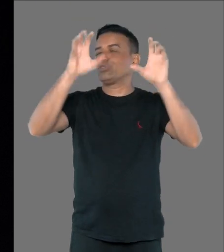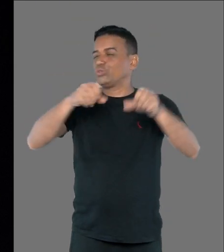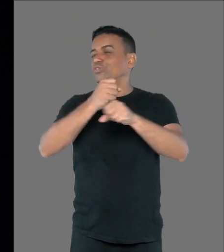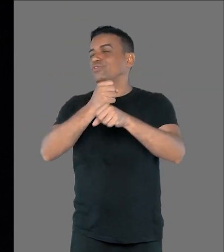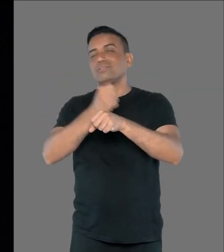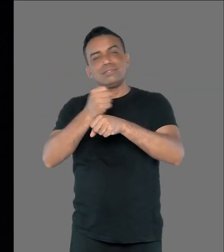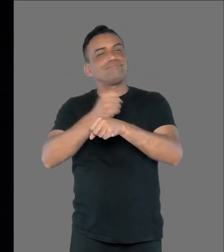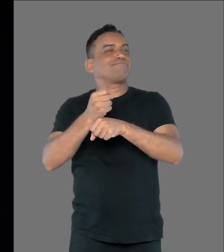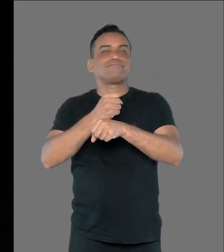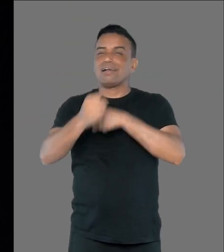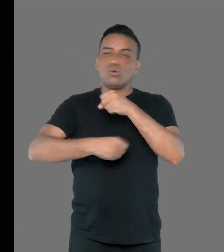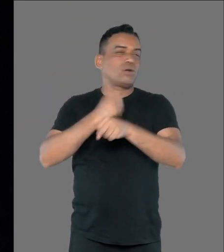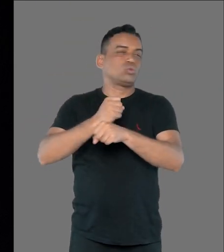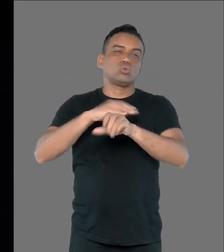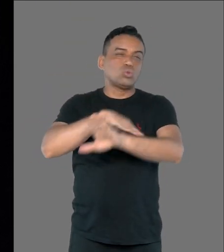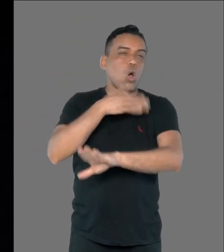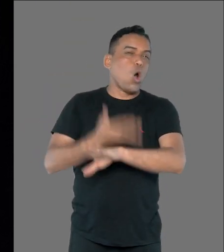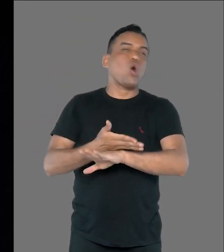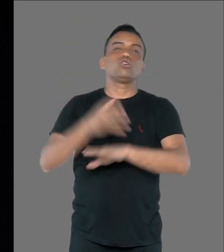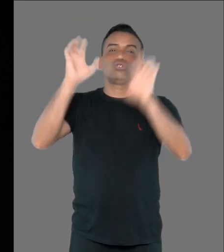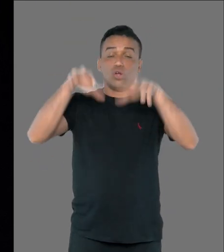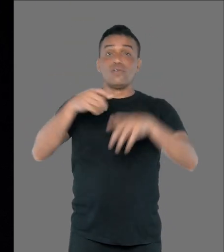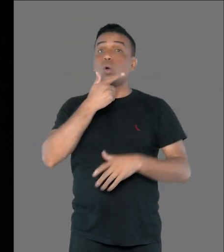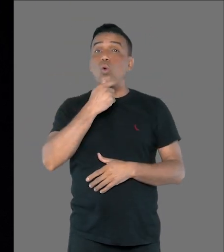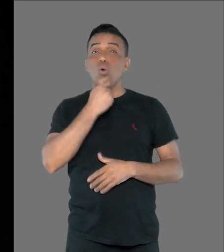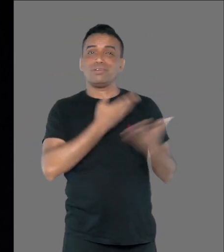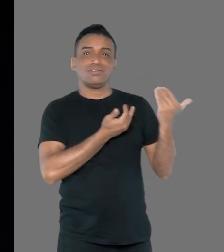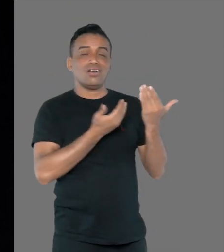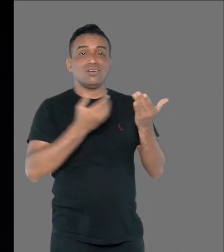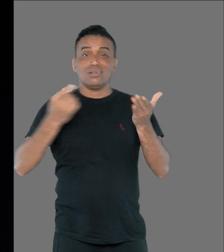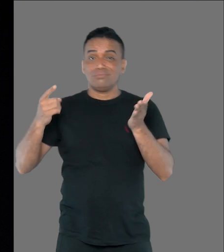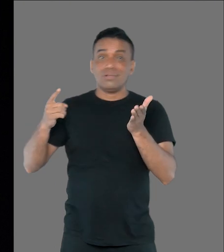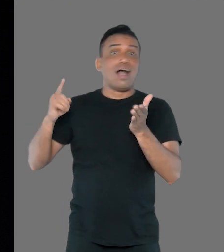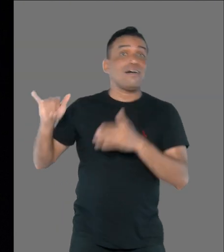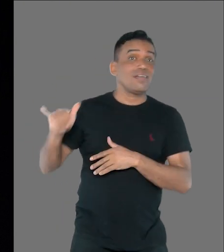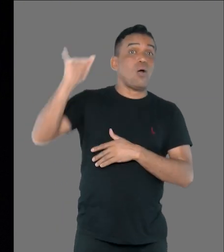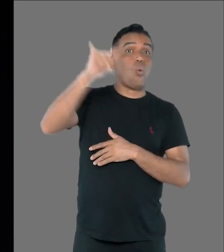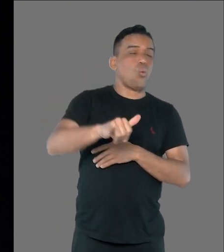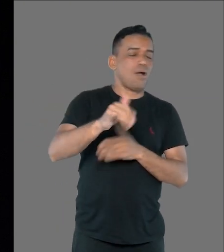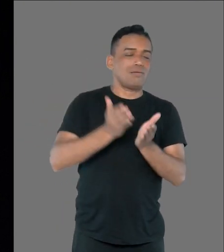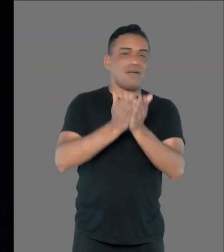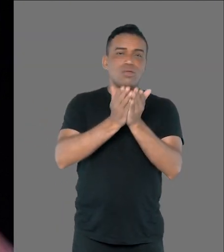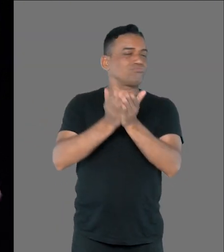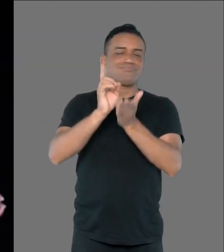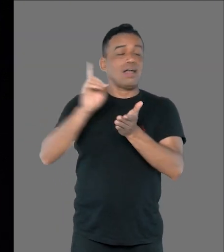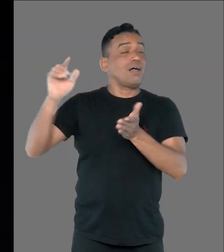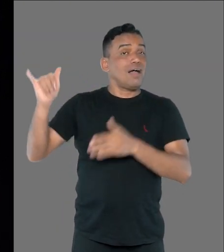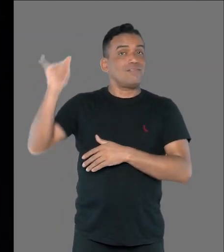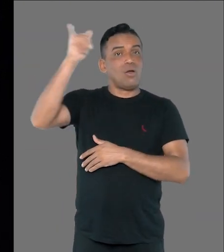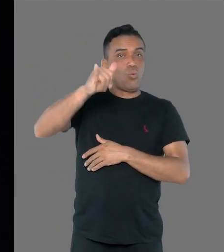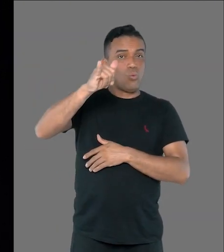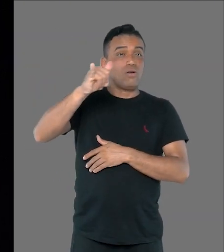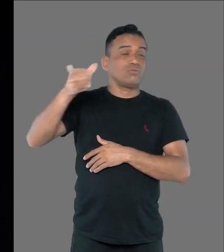dias por ano. O coitado garoto embarca no aviãozinho lá, um hélicezinho, nhoque, atravessa o Canal da